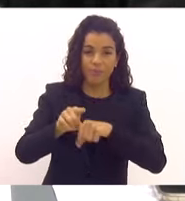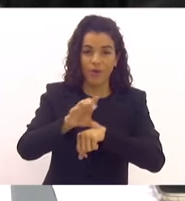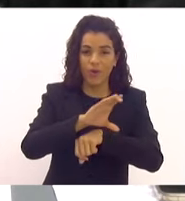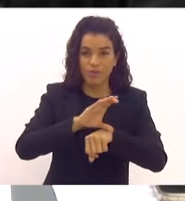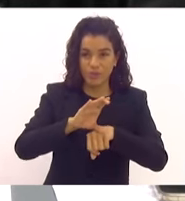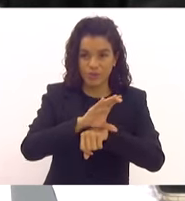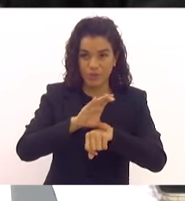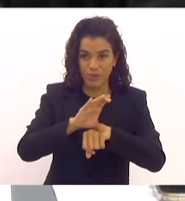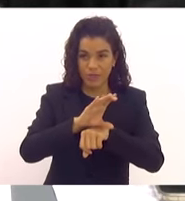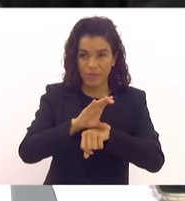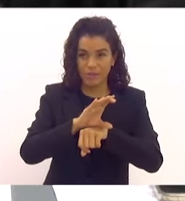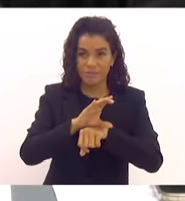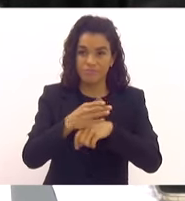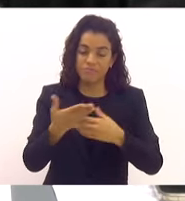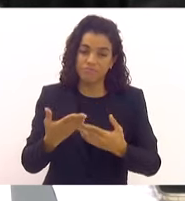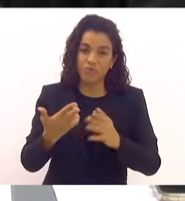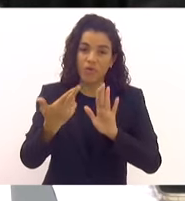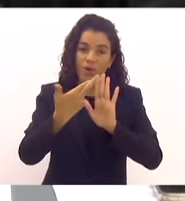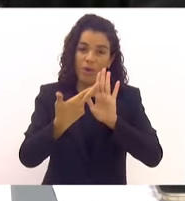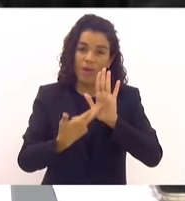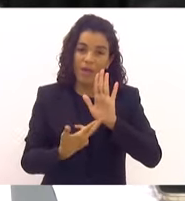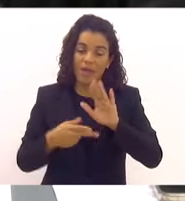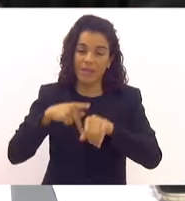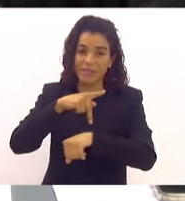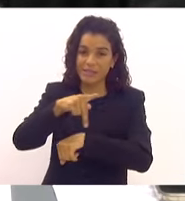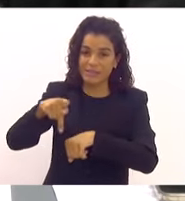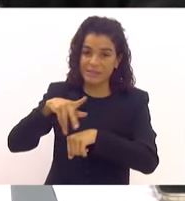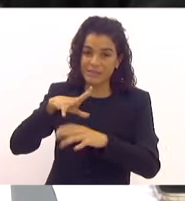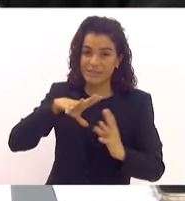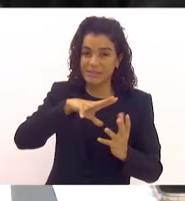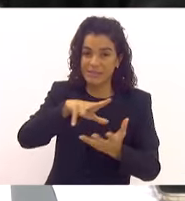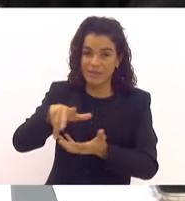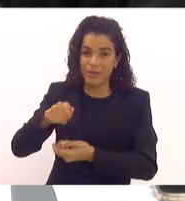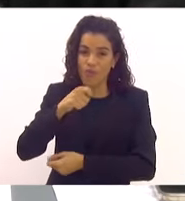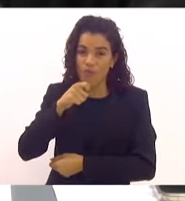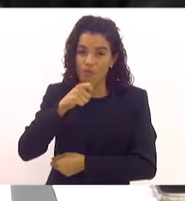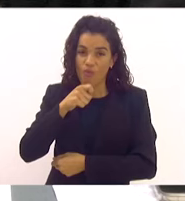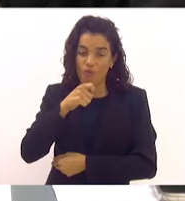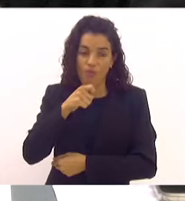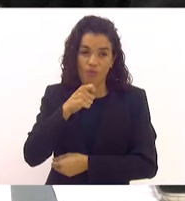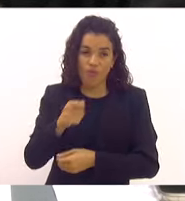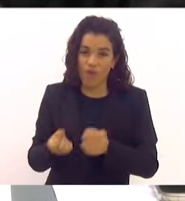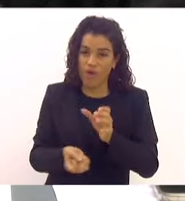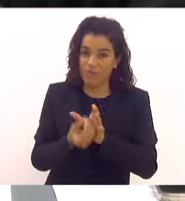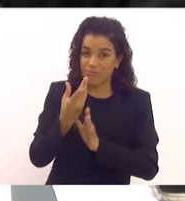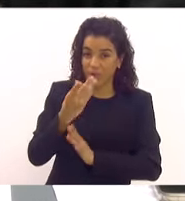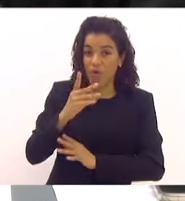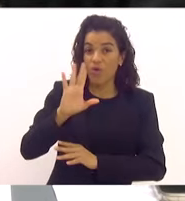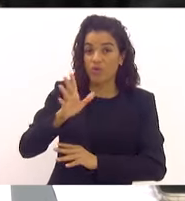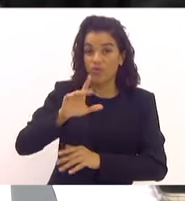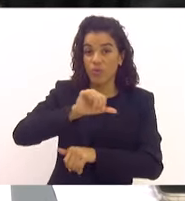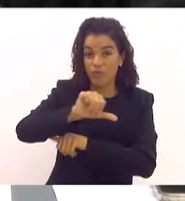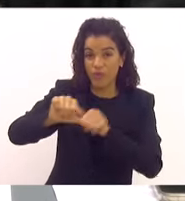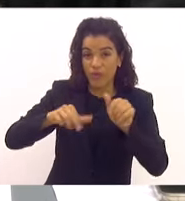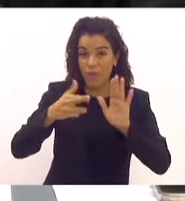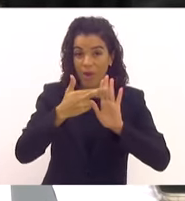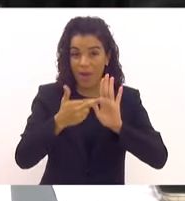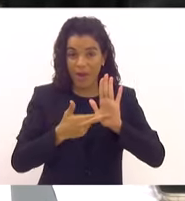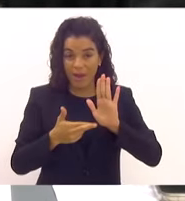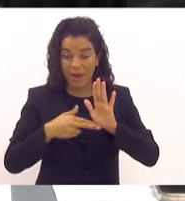inconstitucionalidade, visto que é uma norma internacional que ainda não foi fixada. E, quando se tornar norma internacional, irá para o